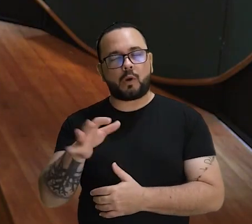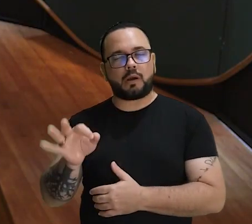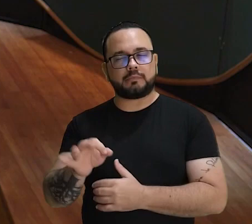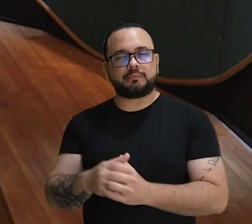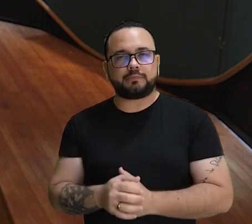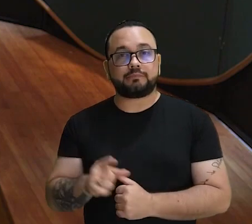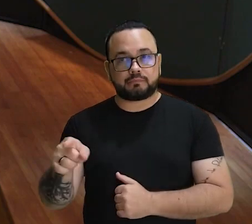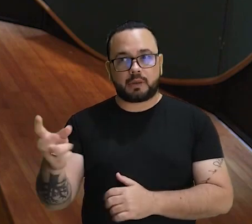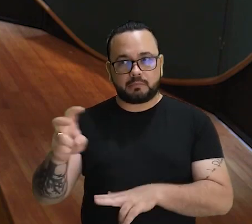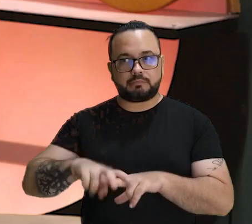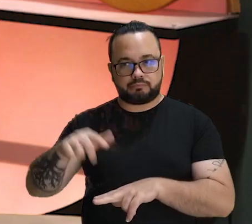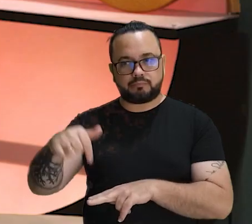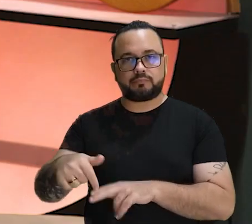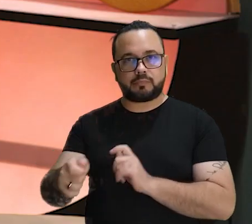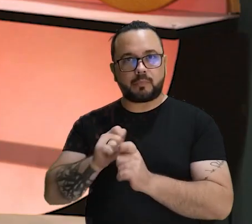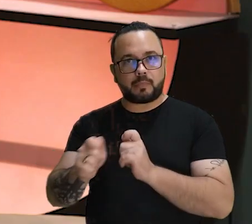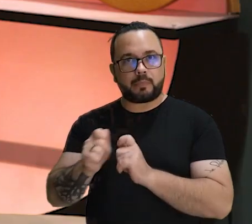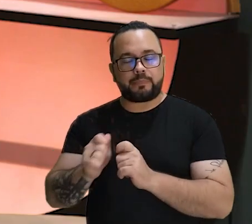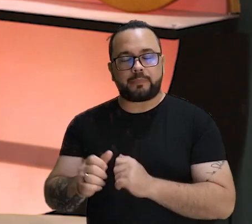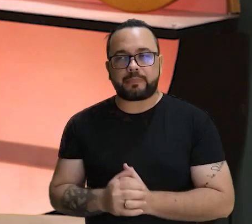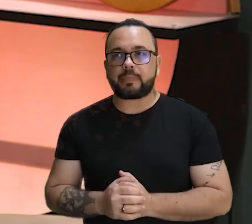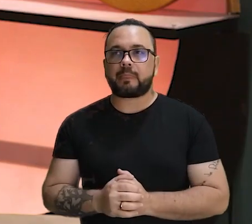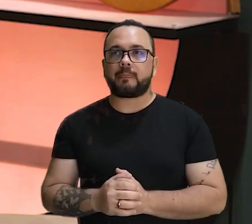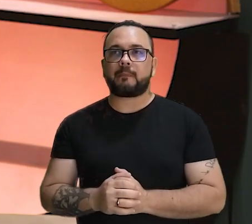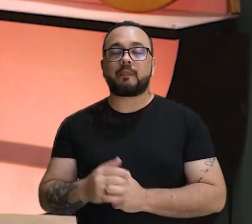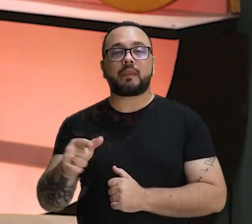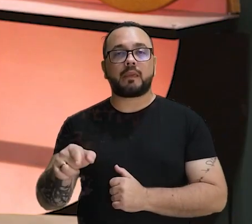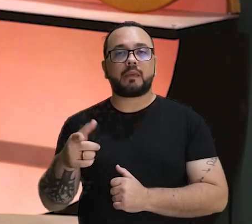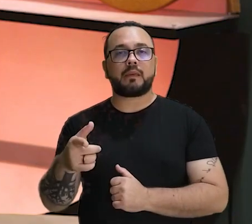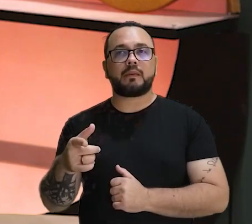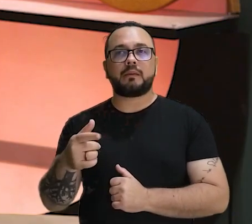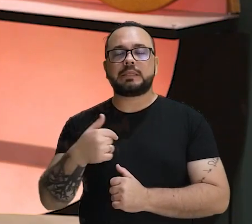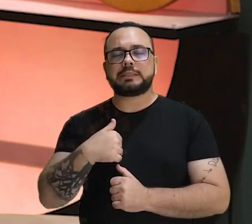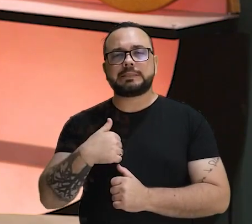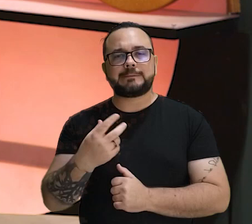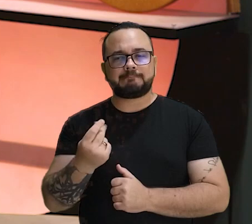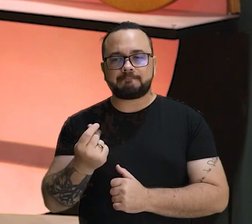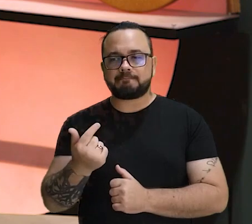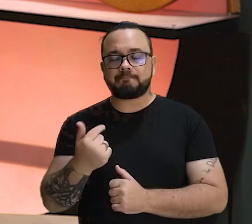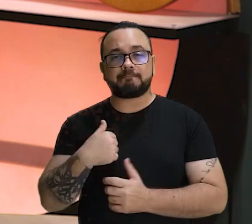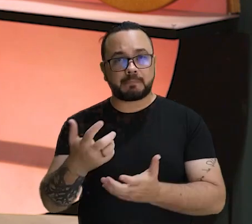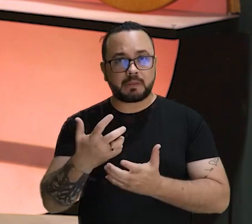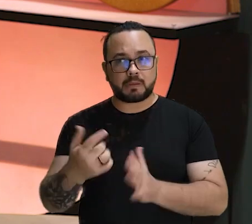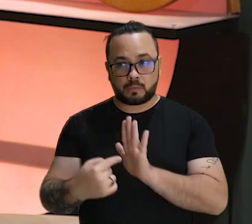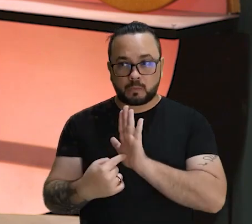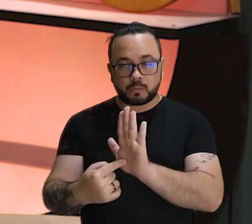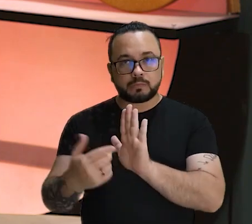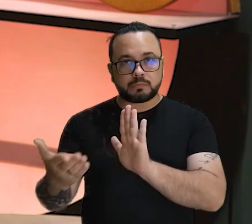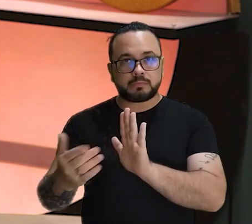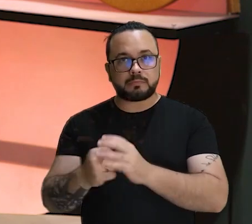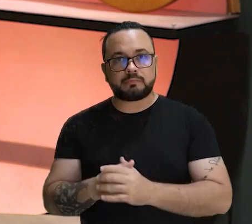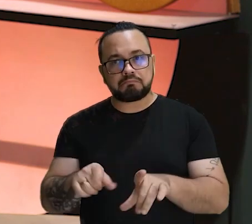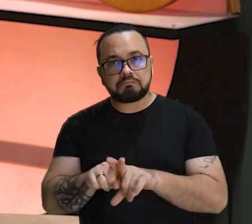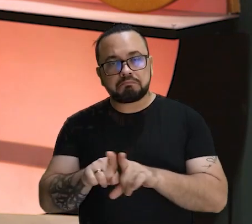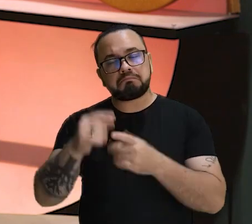E ele veio aqui, né, também no programa, e uma das coisas que eu quis dar muita ênfase,